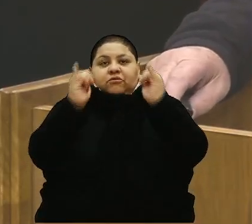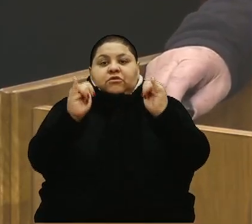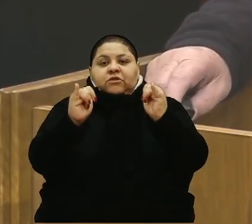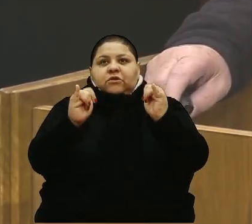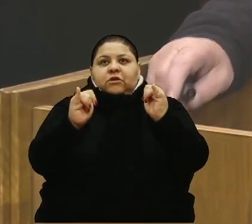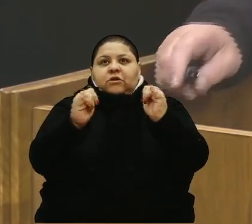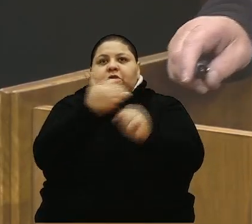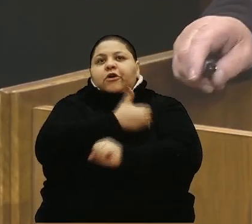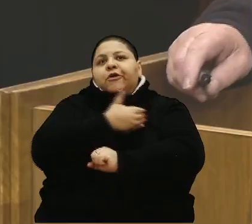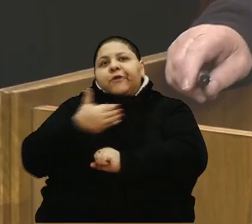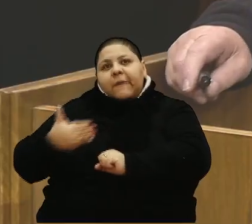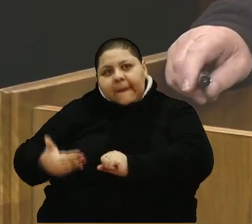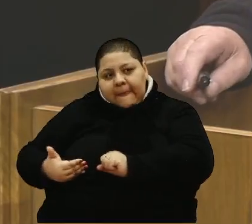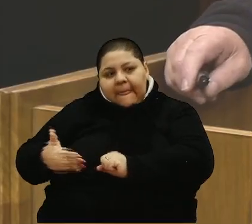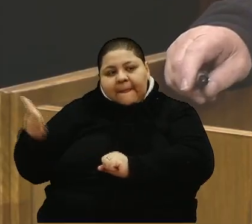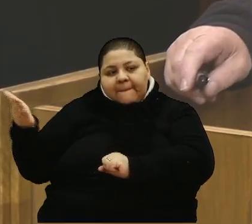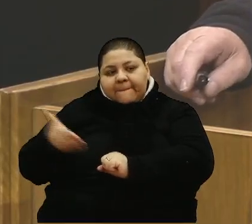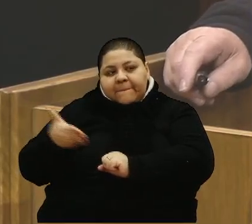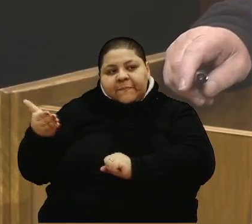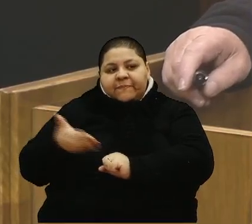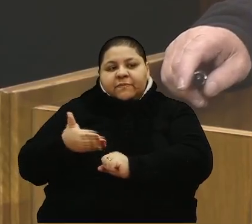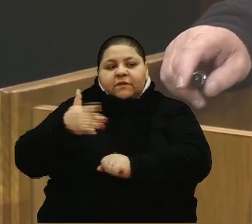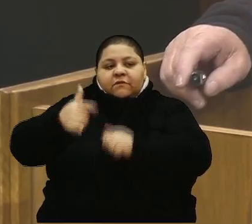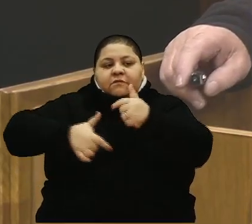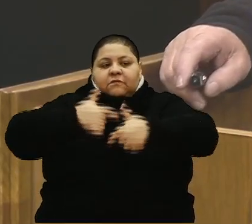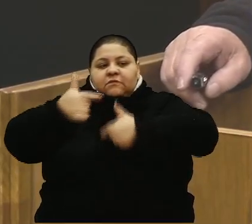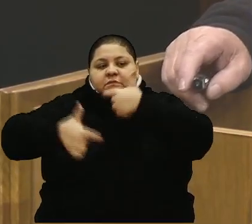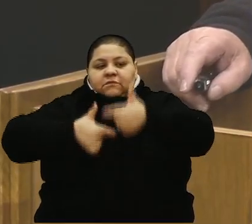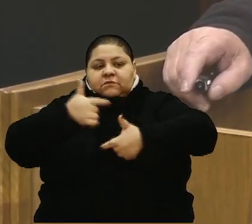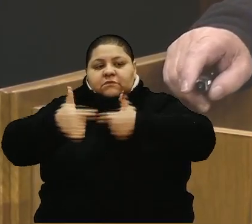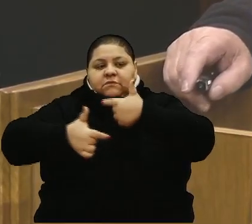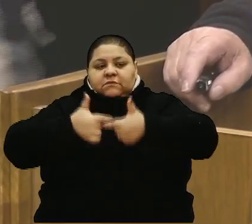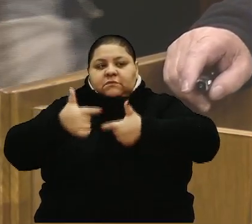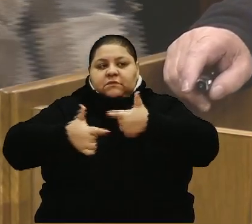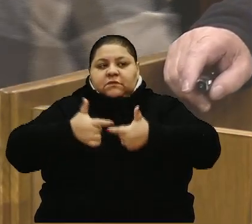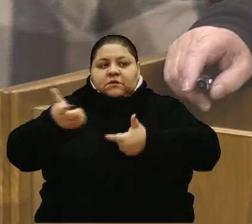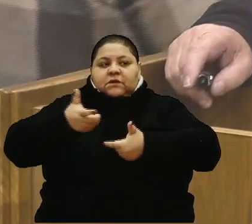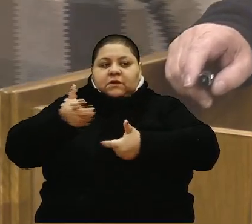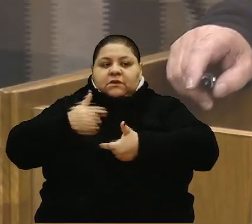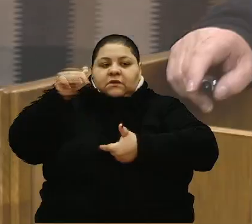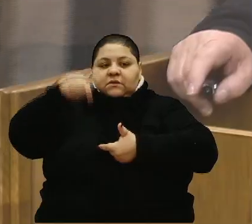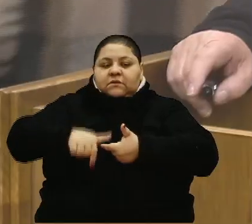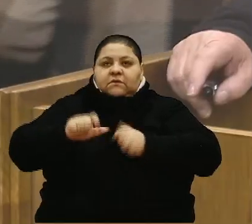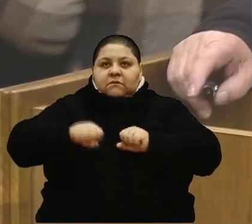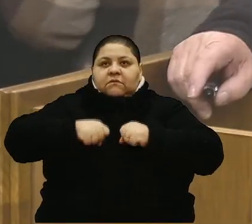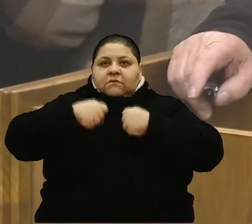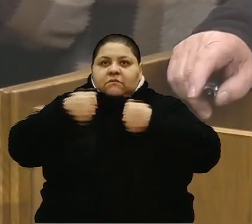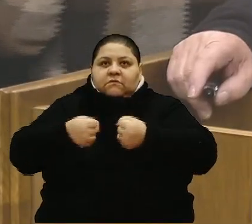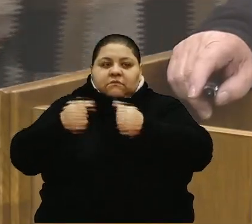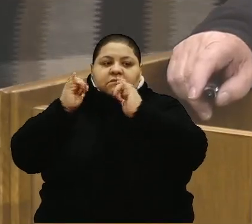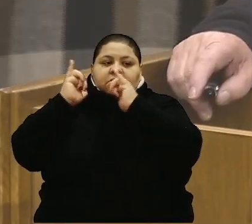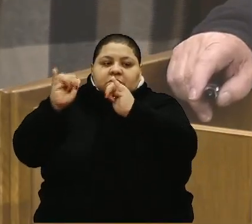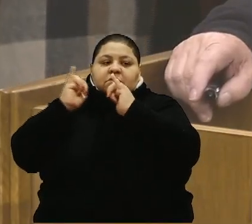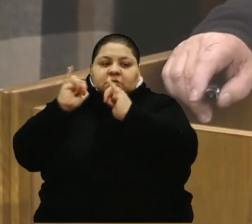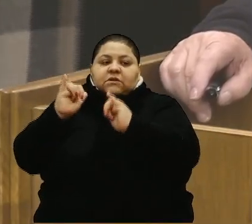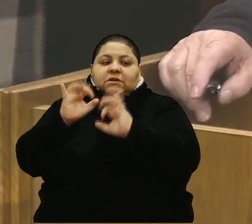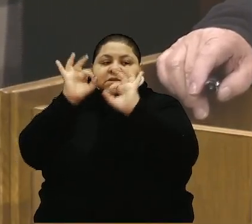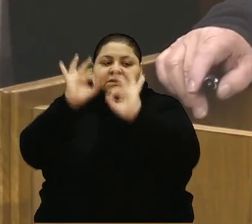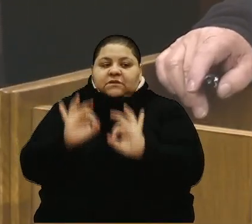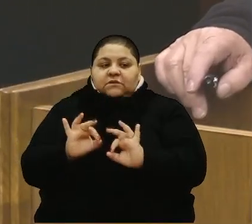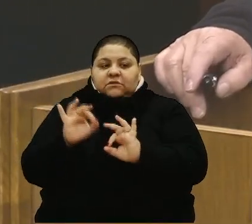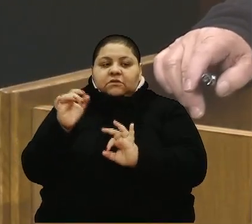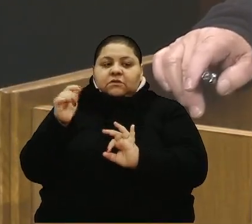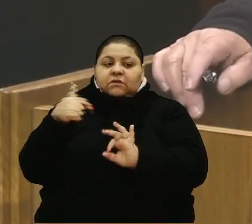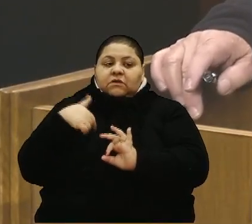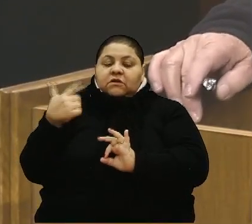coletivo, já no sentido do trabalho da própria frente que criamos aqui em defesa do transporte público de qualidade. E eu